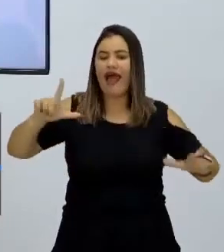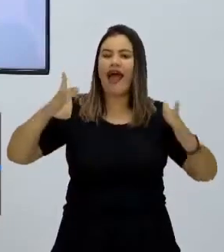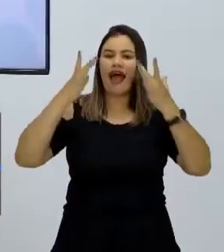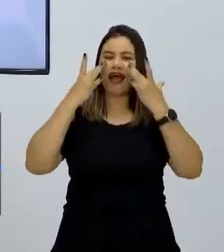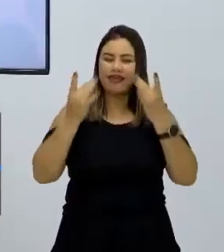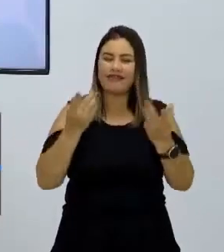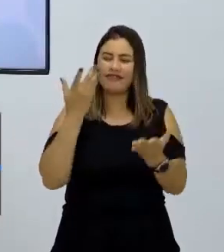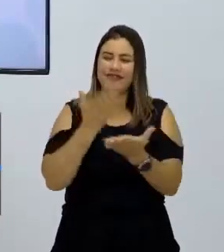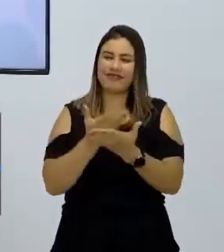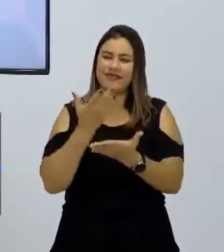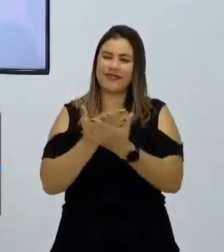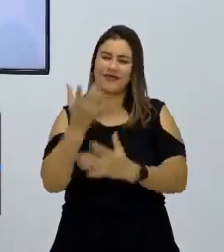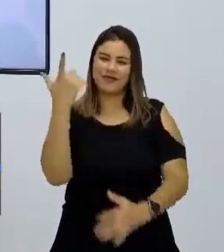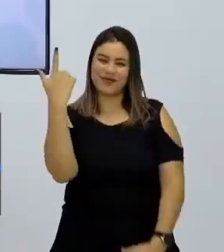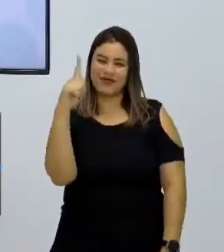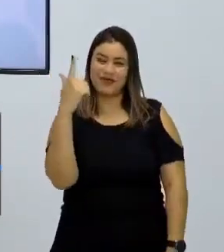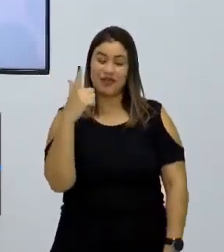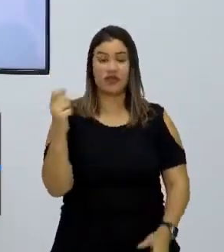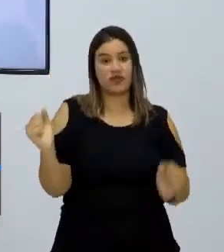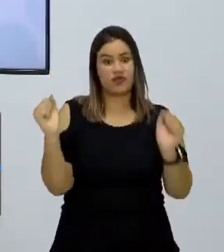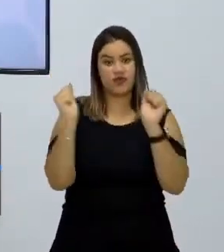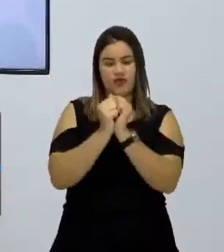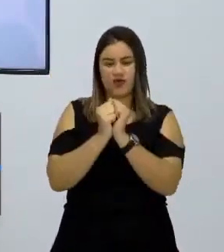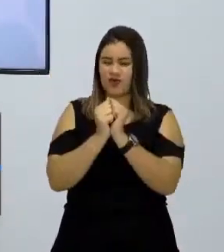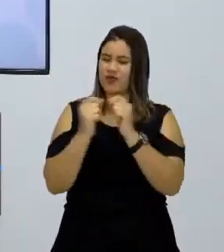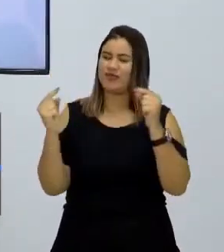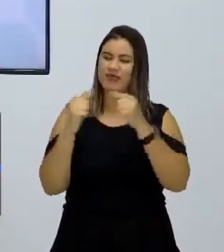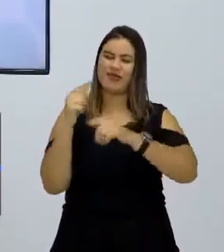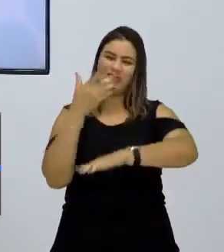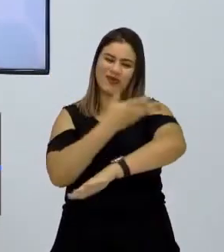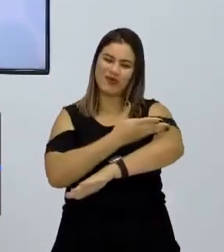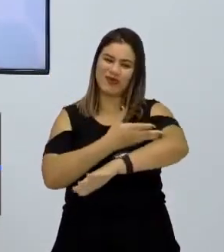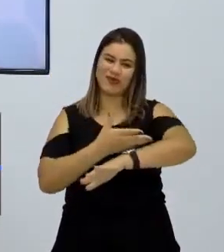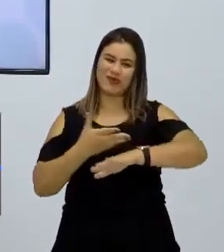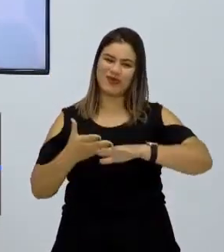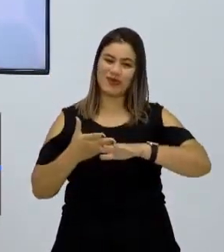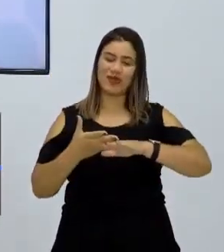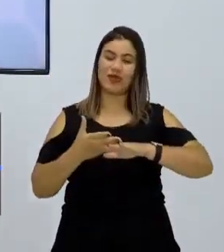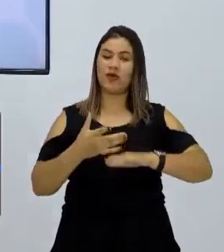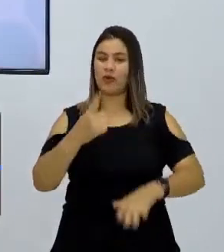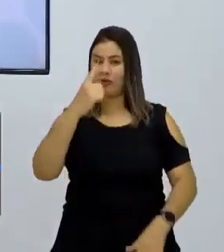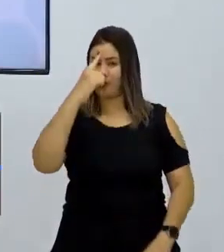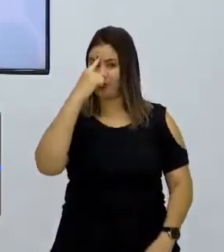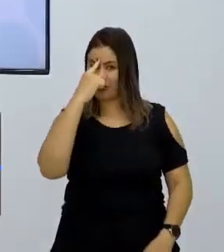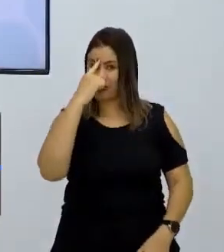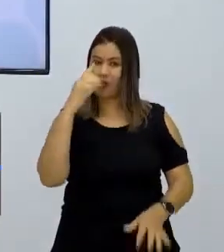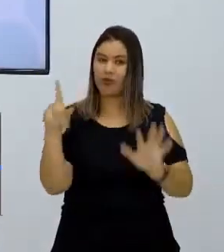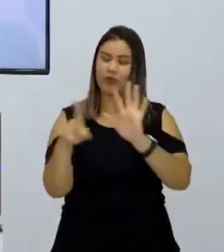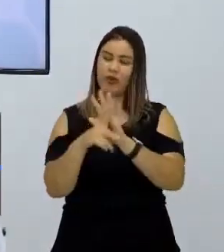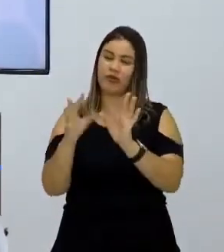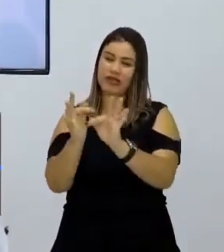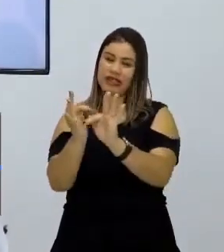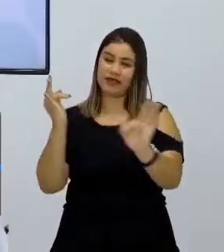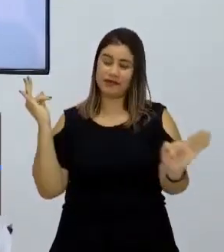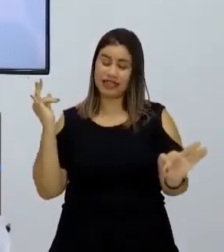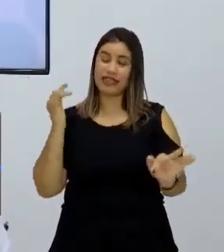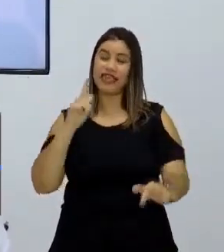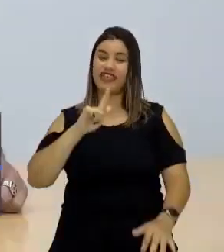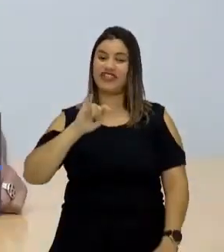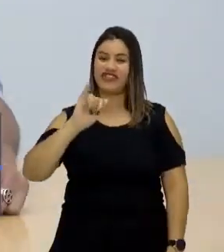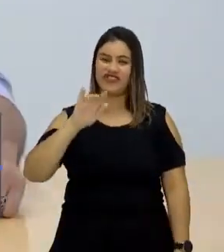de geografia. E comigo, né, já de costume, o nosso bruxo querido da física,